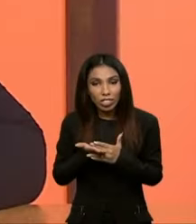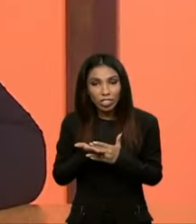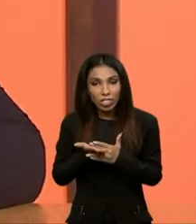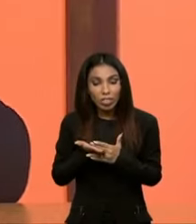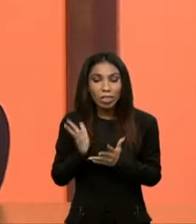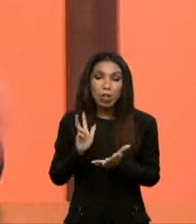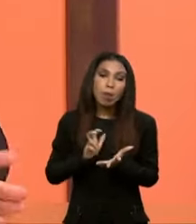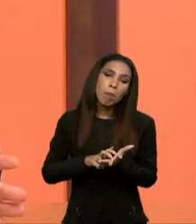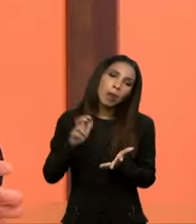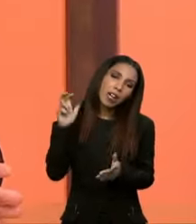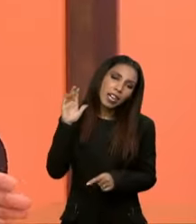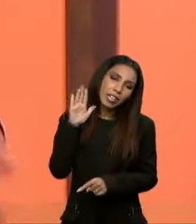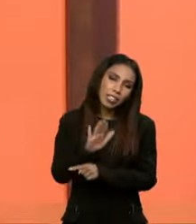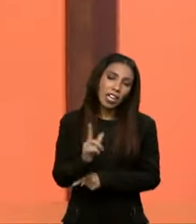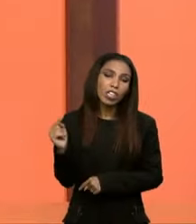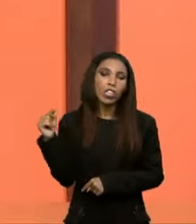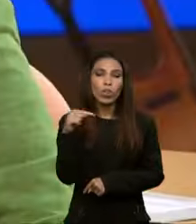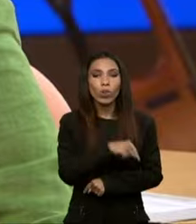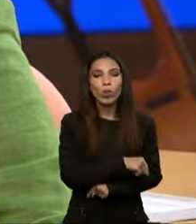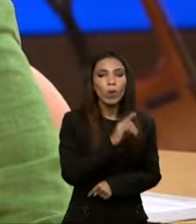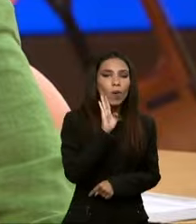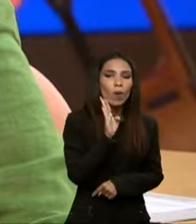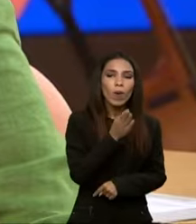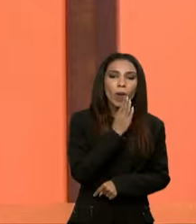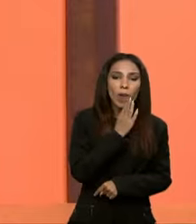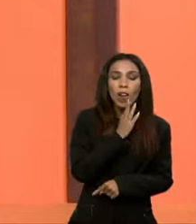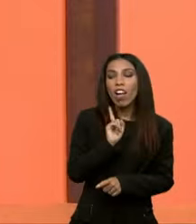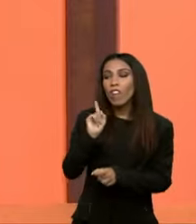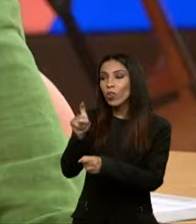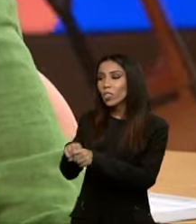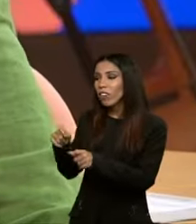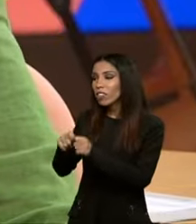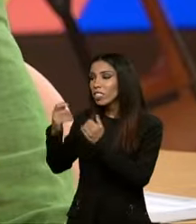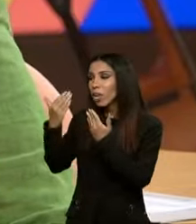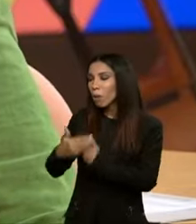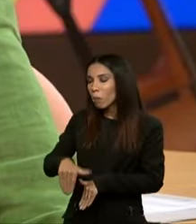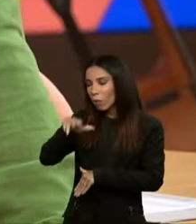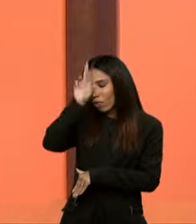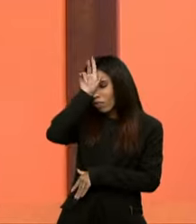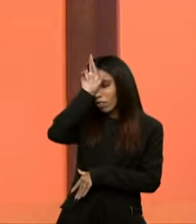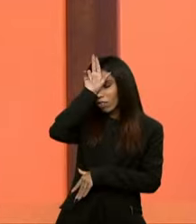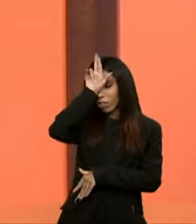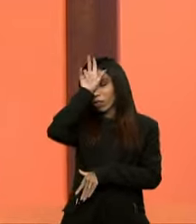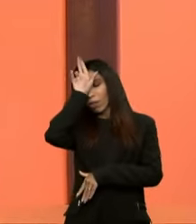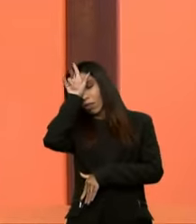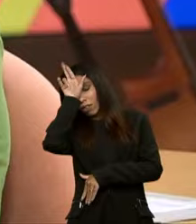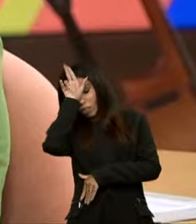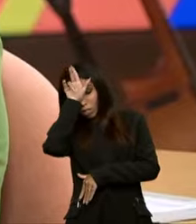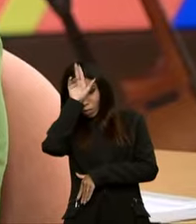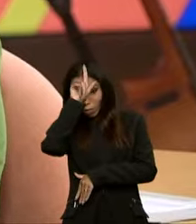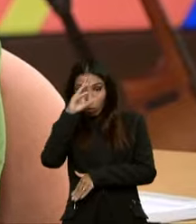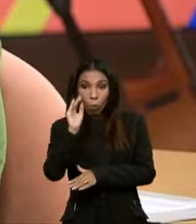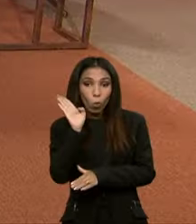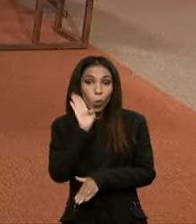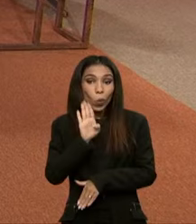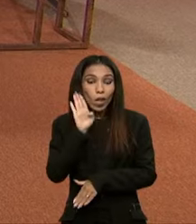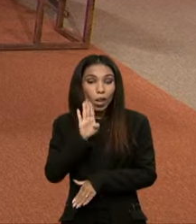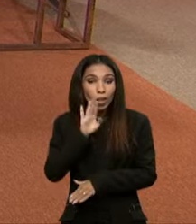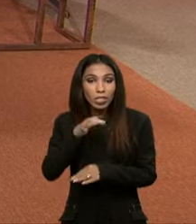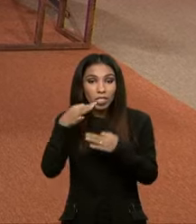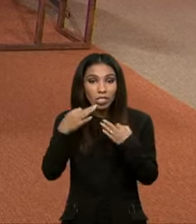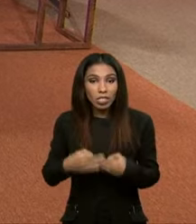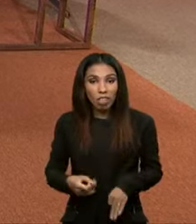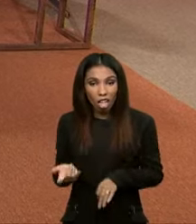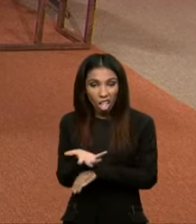parte da tarde. A gente ia pro bar, voltava a fazer as provas bêbado. Era ótimo. Era muito legal. Mas advogado com essa lábia que ela